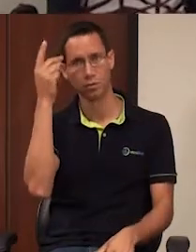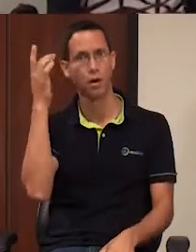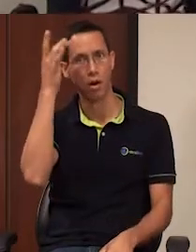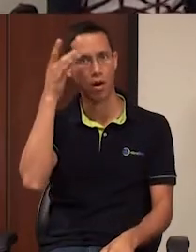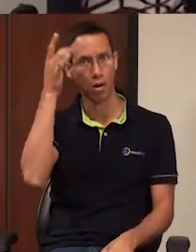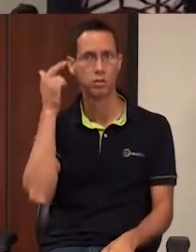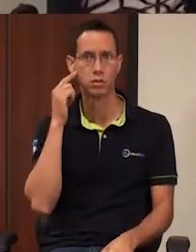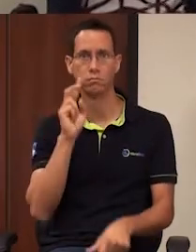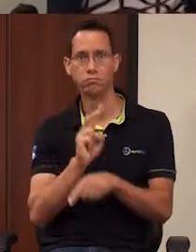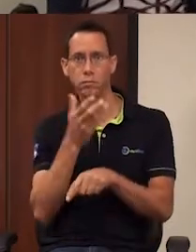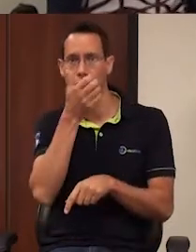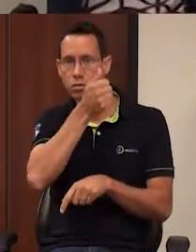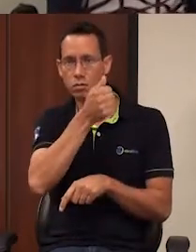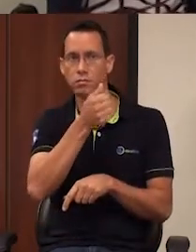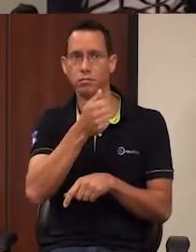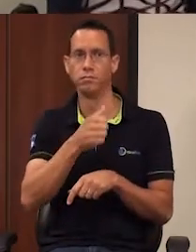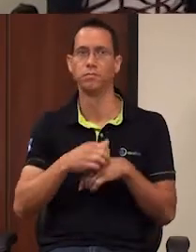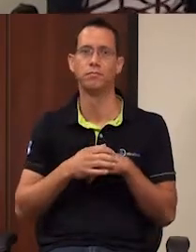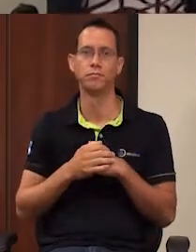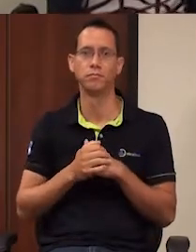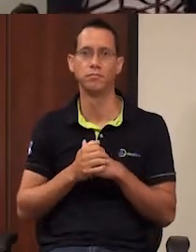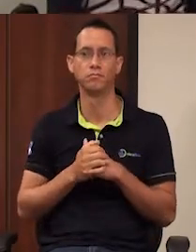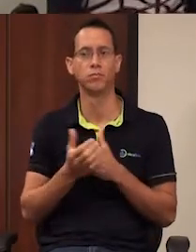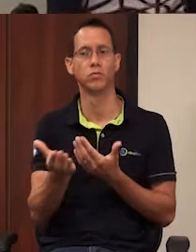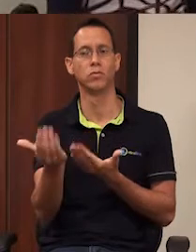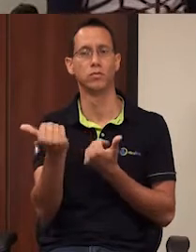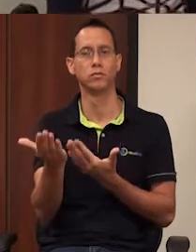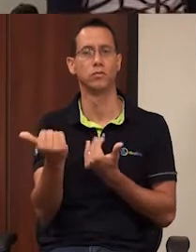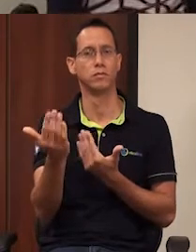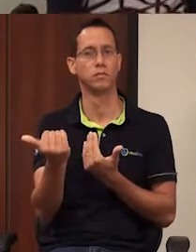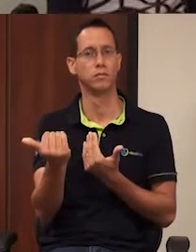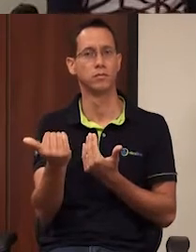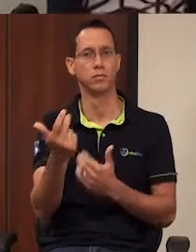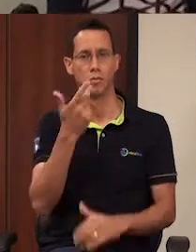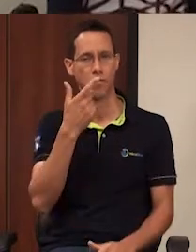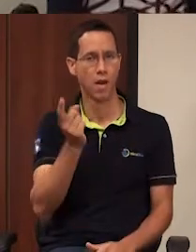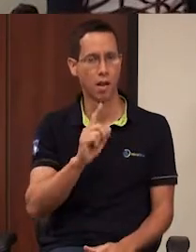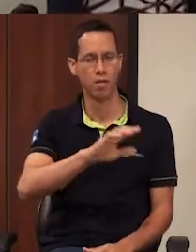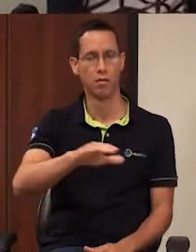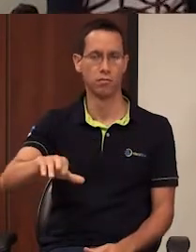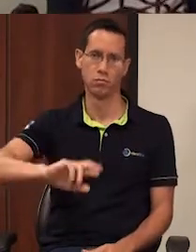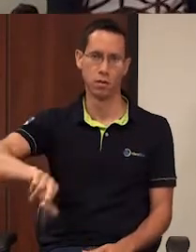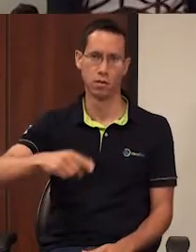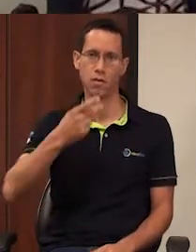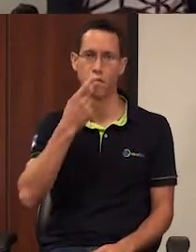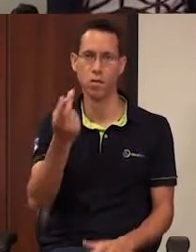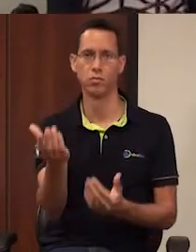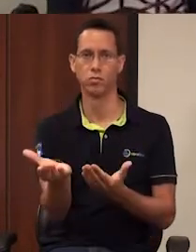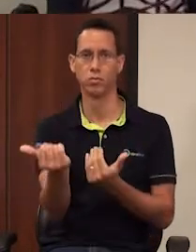estar seguros. E nós estamos falando de jovens, não estou falando de criança, é claro, né? Nós estamos falando